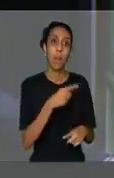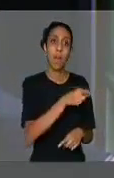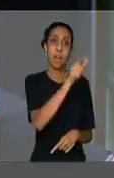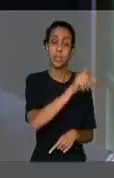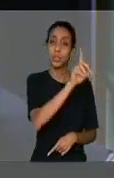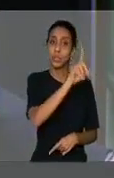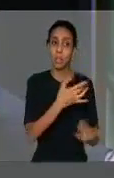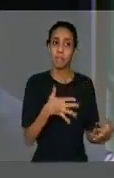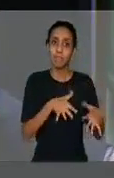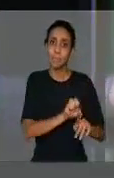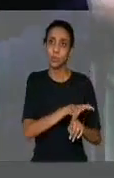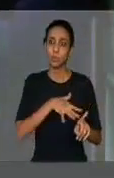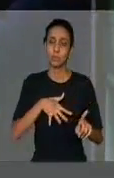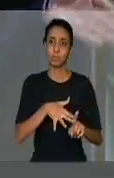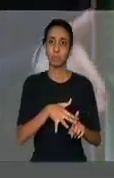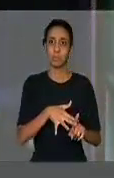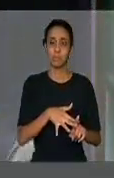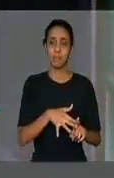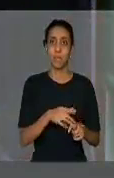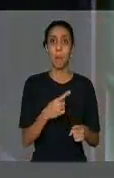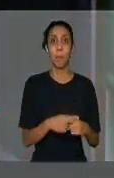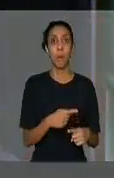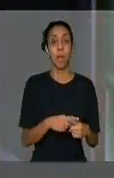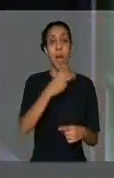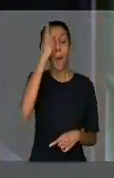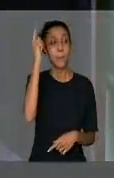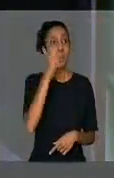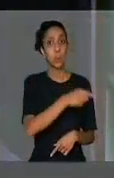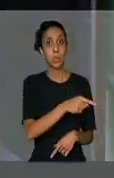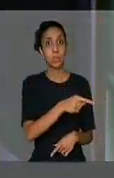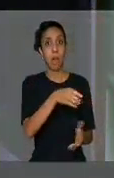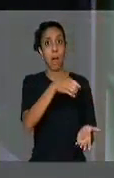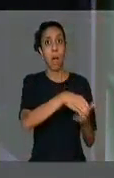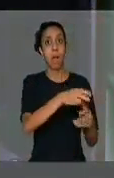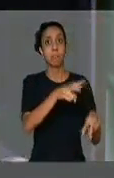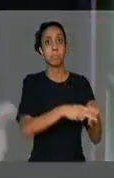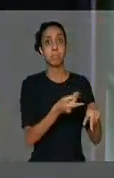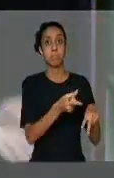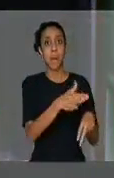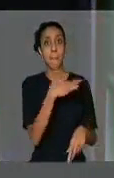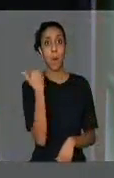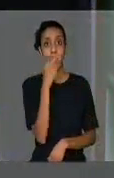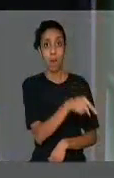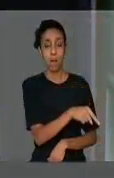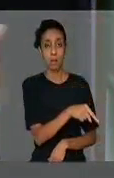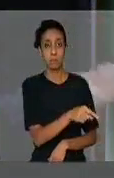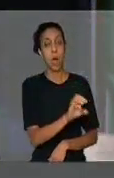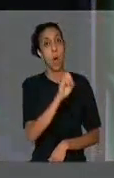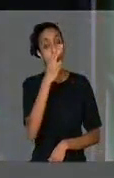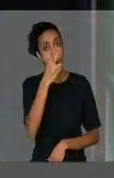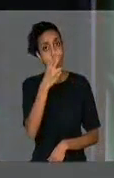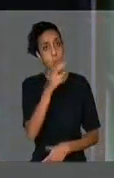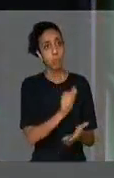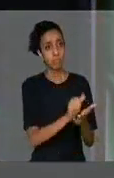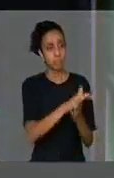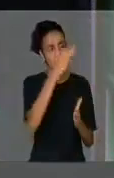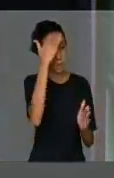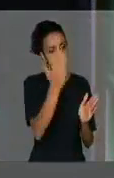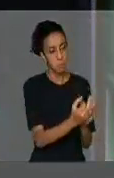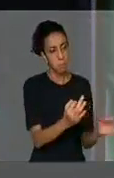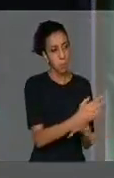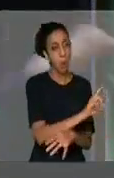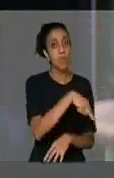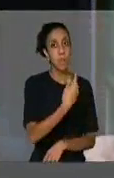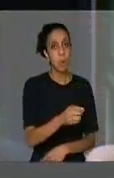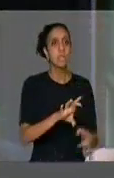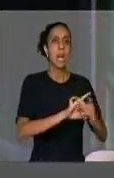o quê? Que as pessoas ou vão morrer na cadeia, ou, quando cumprir a sua pena, vão voltar ao mundo do